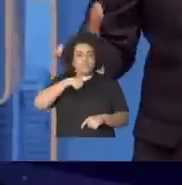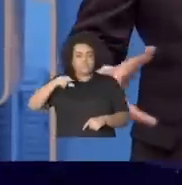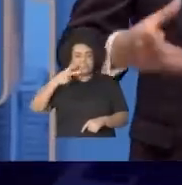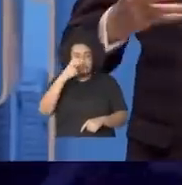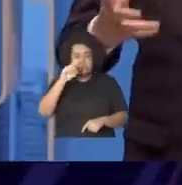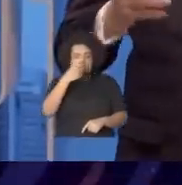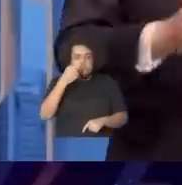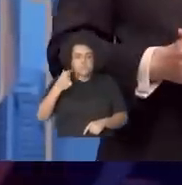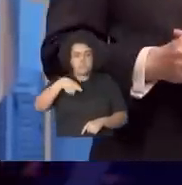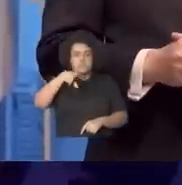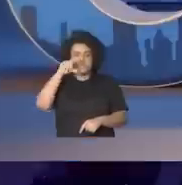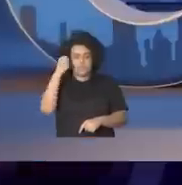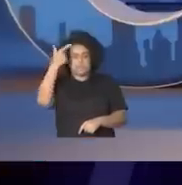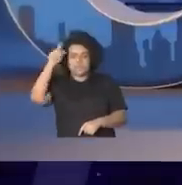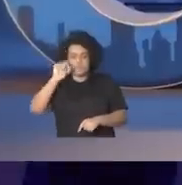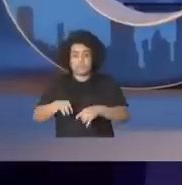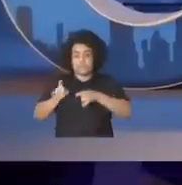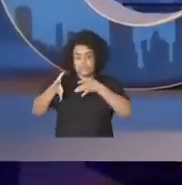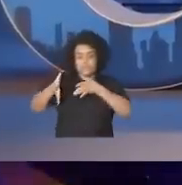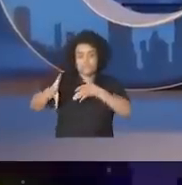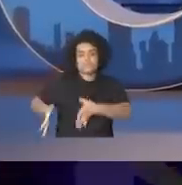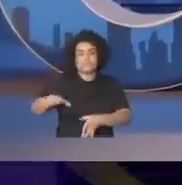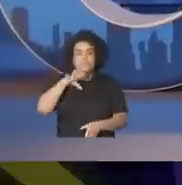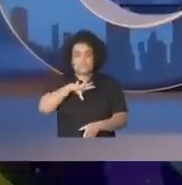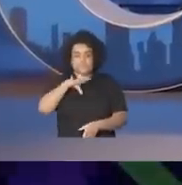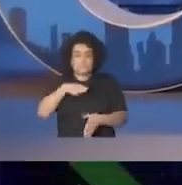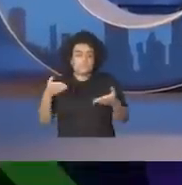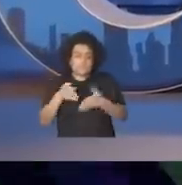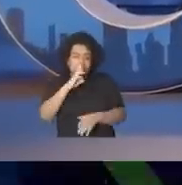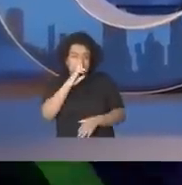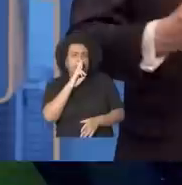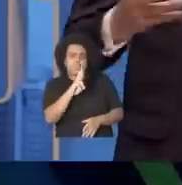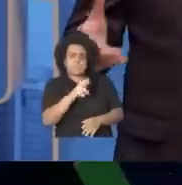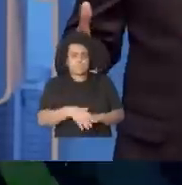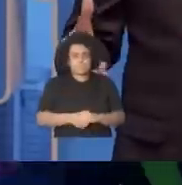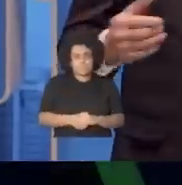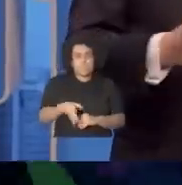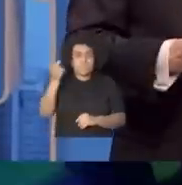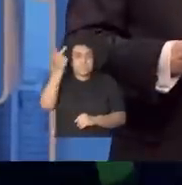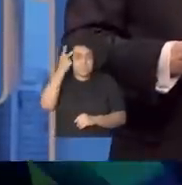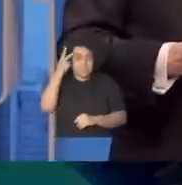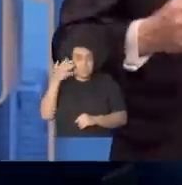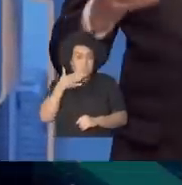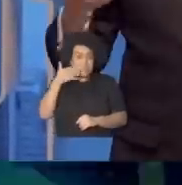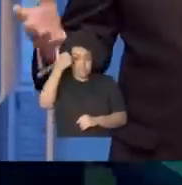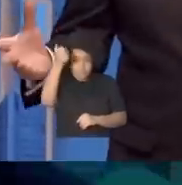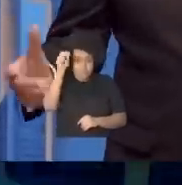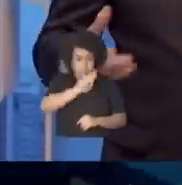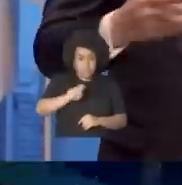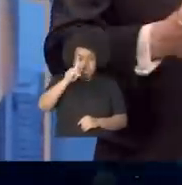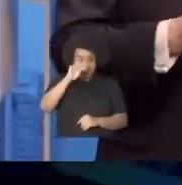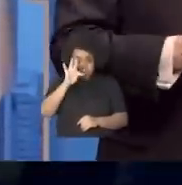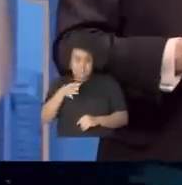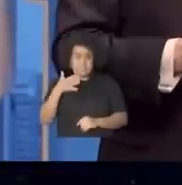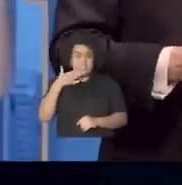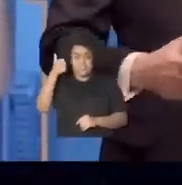Concorri de novo em 2016 e o escolhido foi o Dória, que abandonou a cidade. Agora me respondam, São Paulo